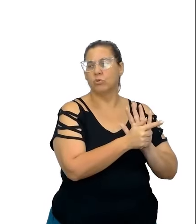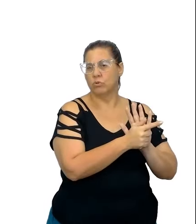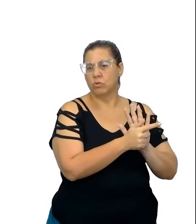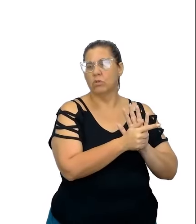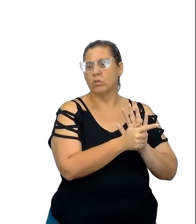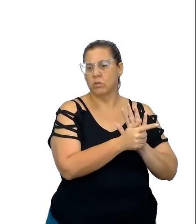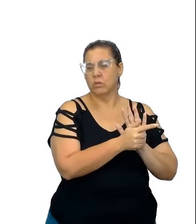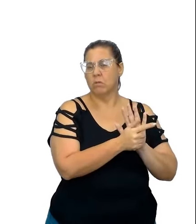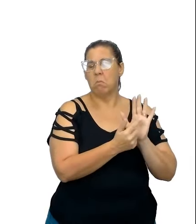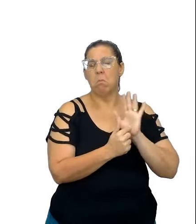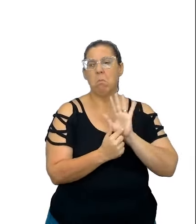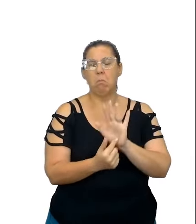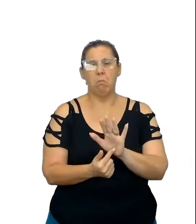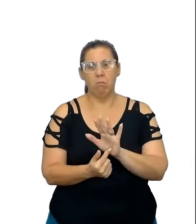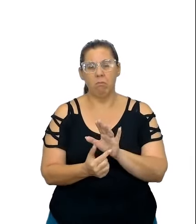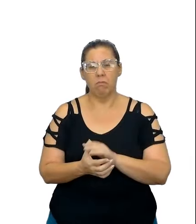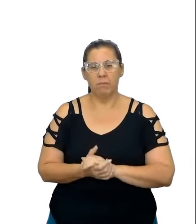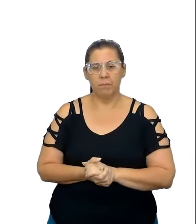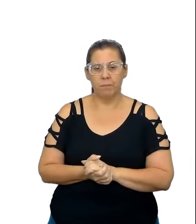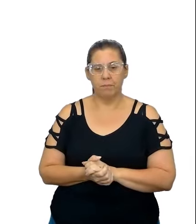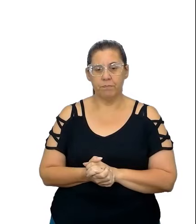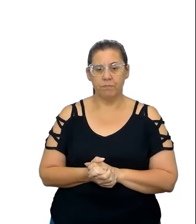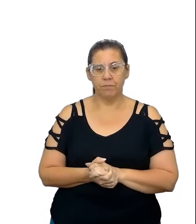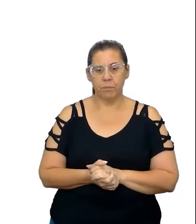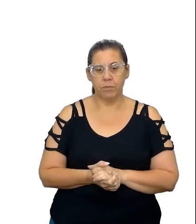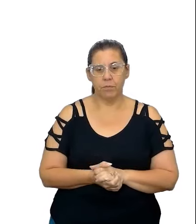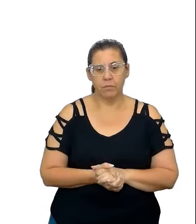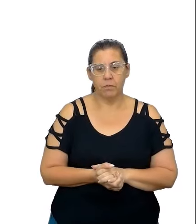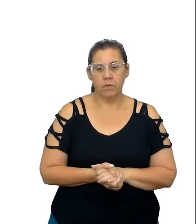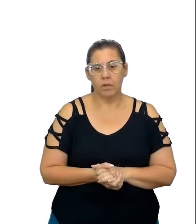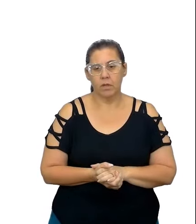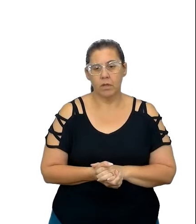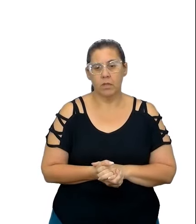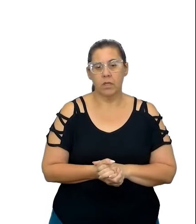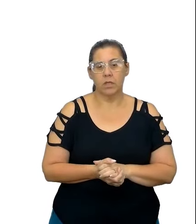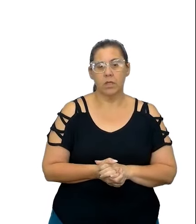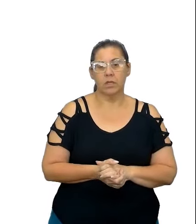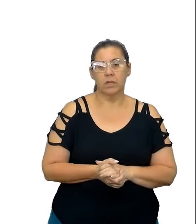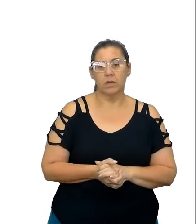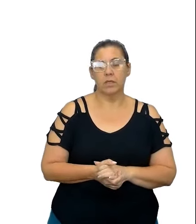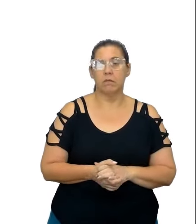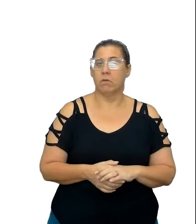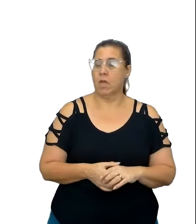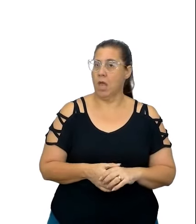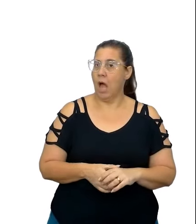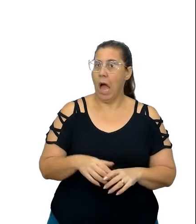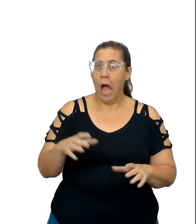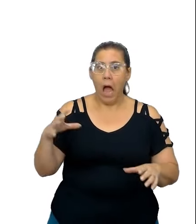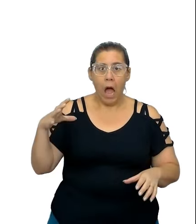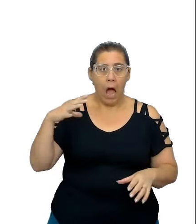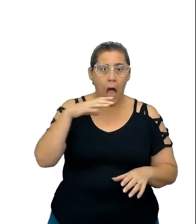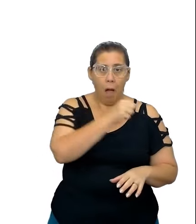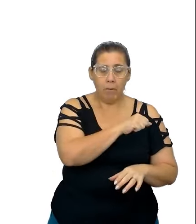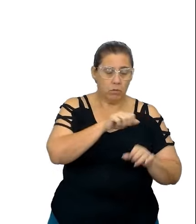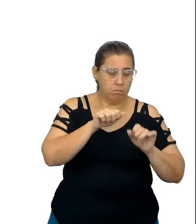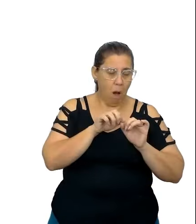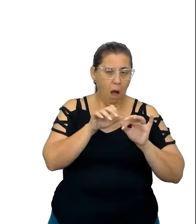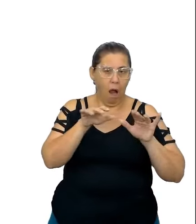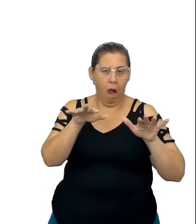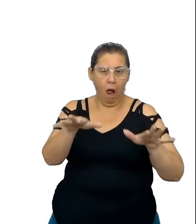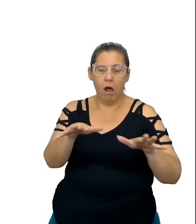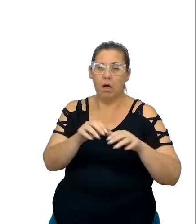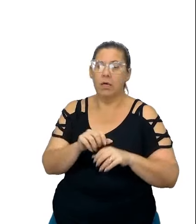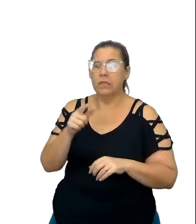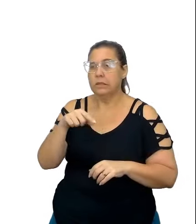gênero textual, traz? O meme, gênero textual, que viraliza rapidamente pelos meios digitais. Se